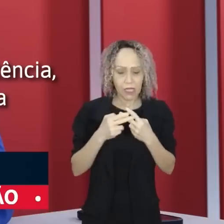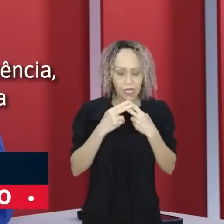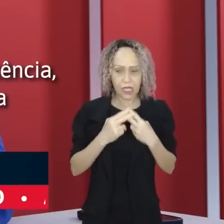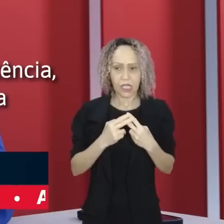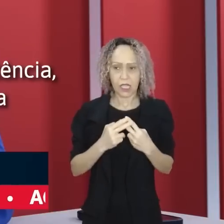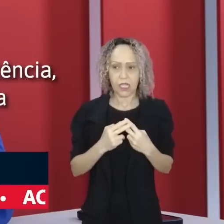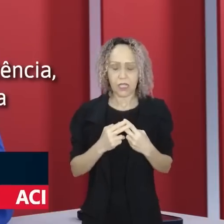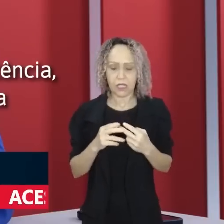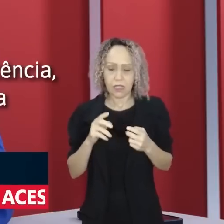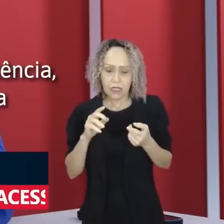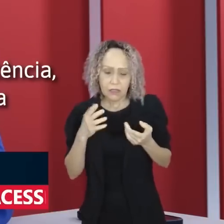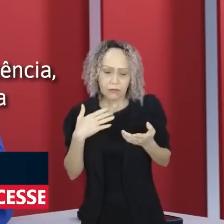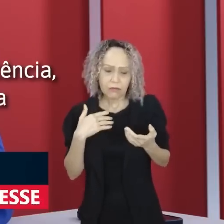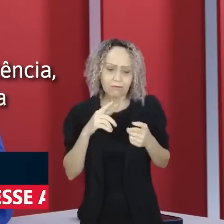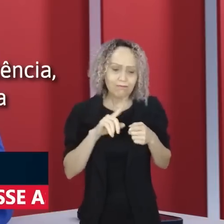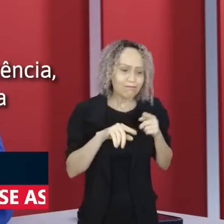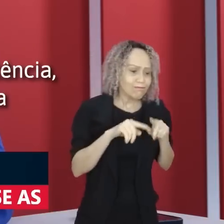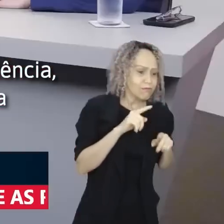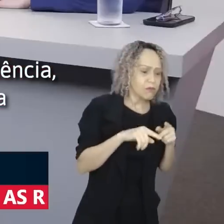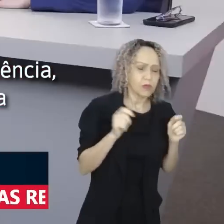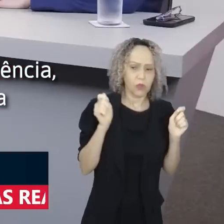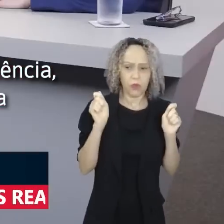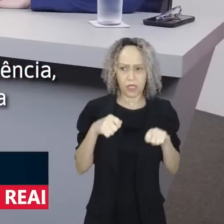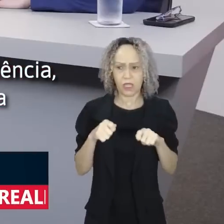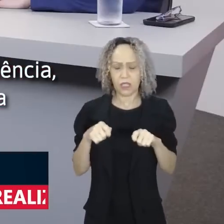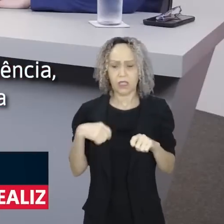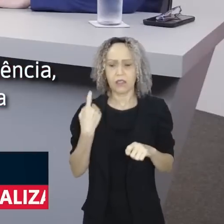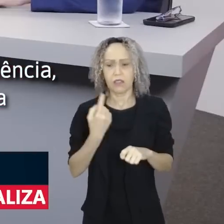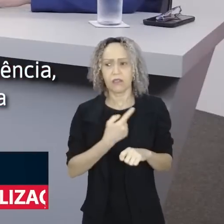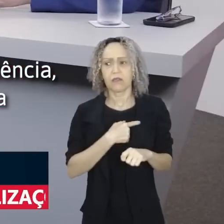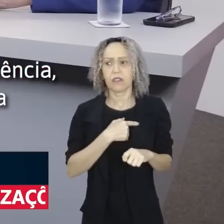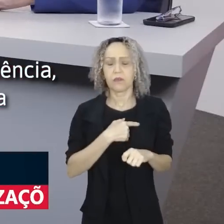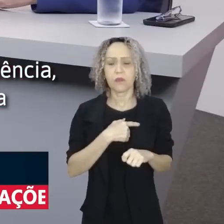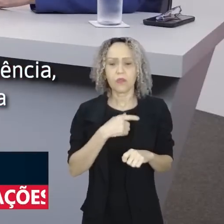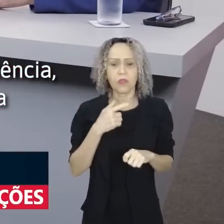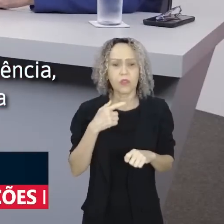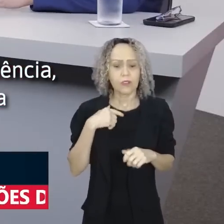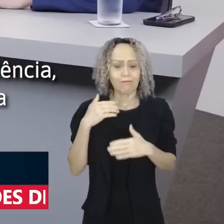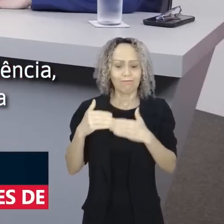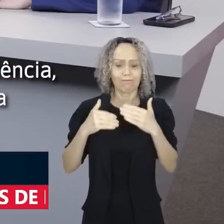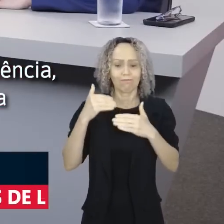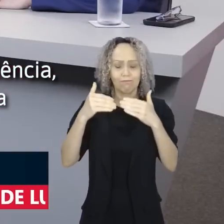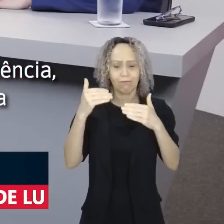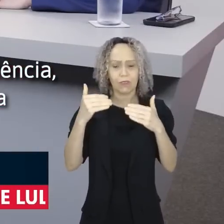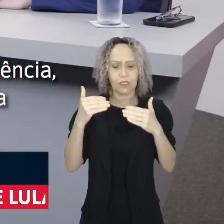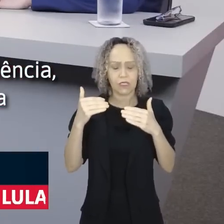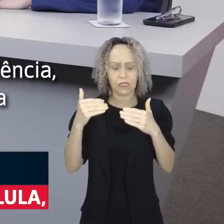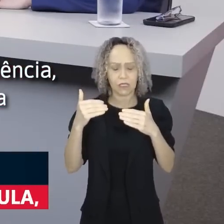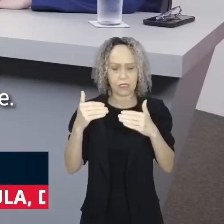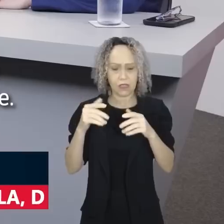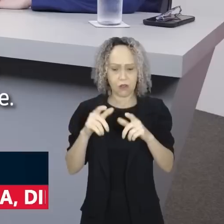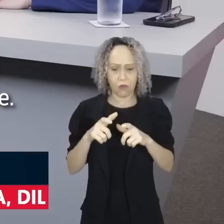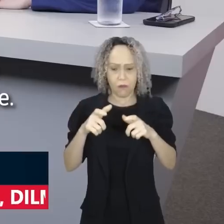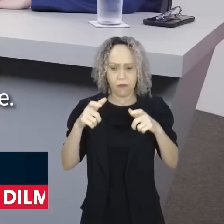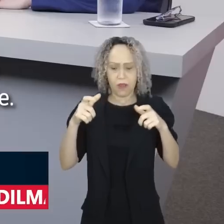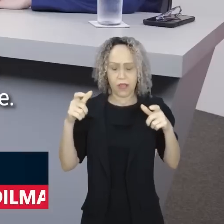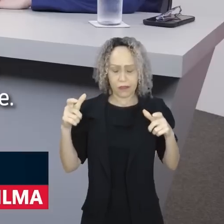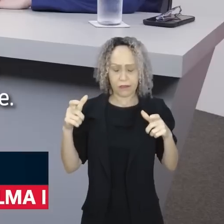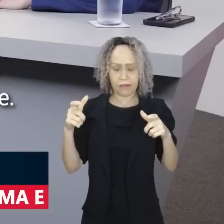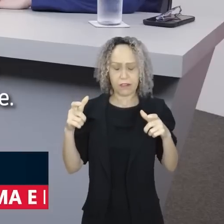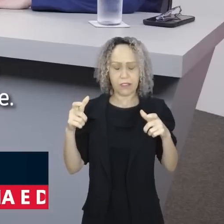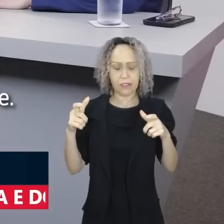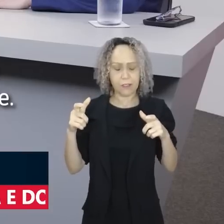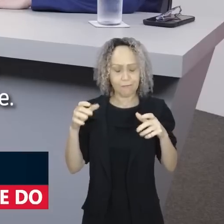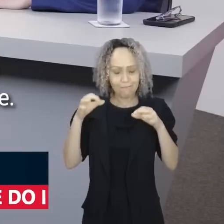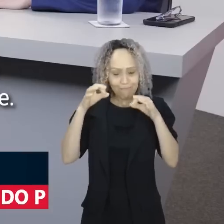muita articulação, com muita competência, nós vamos construir uma maioria sólida no Congresso